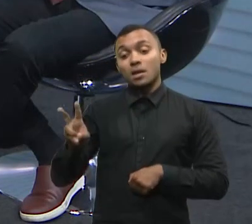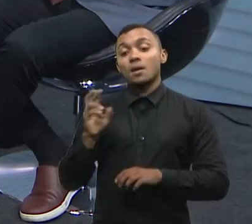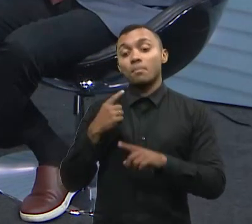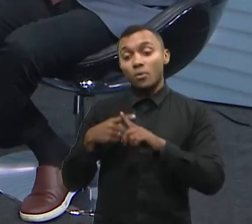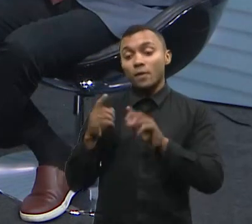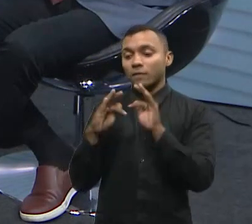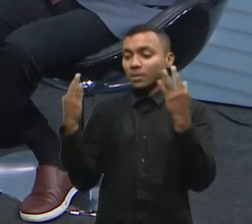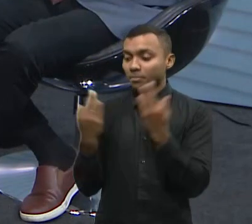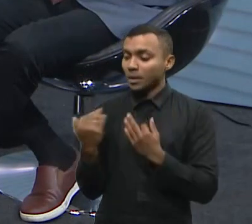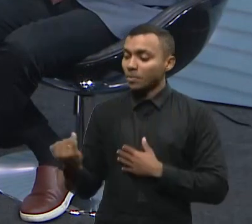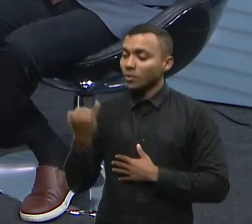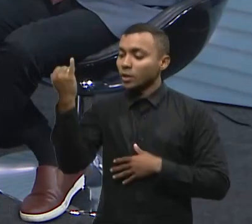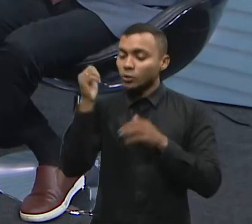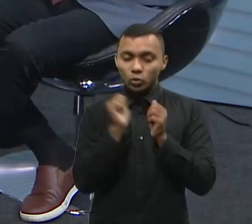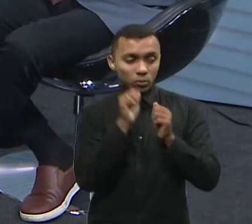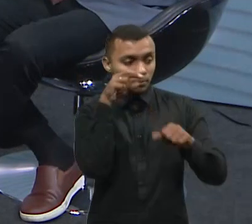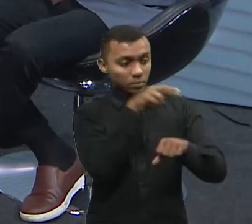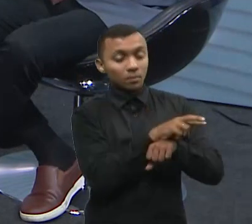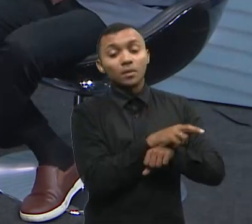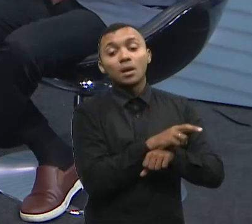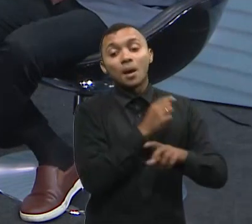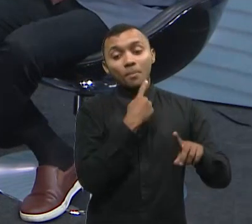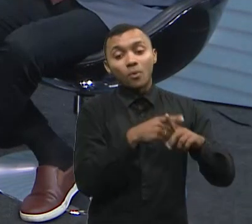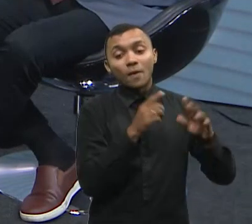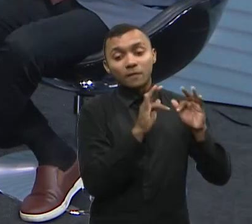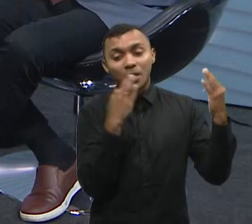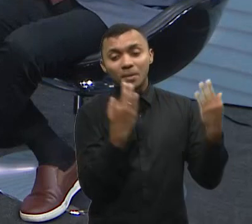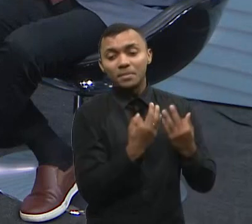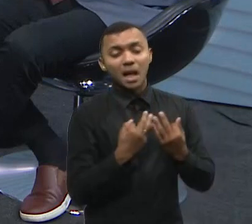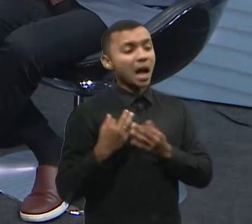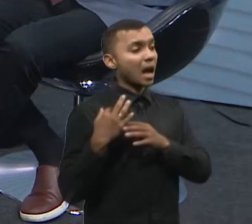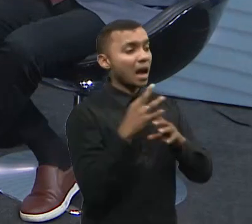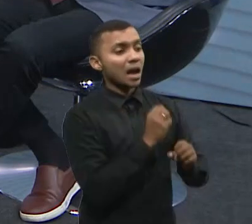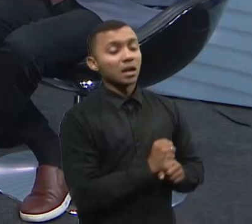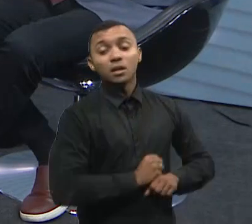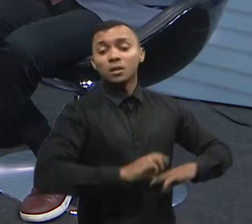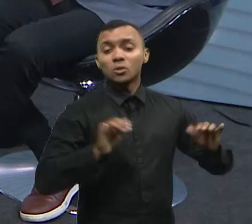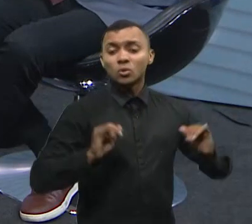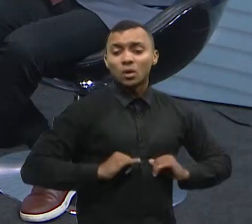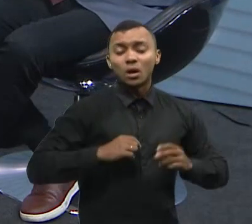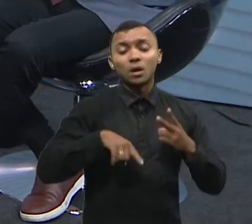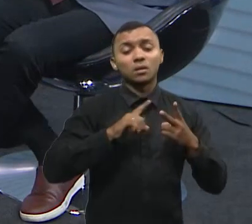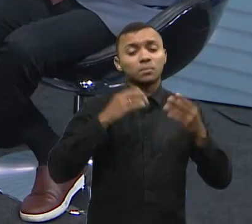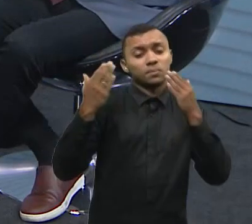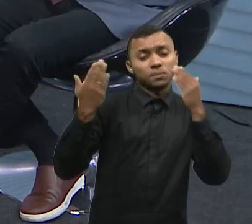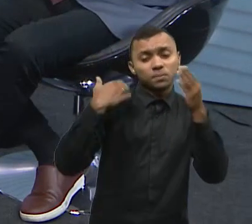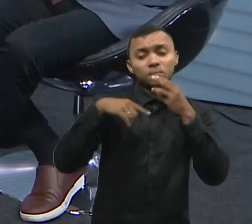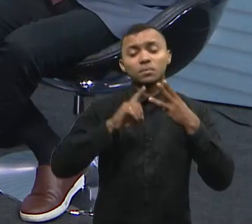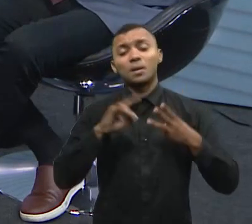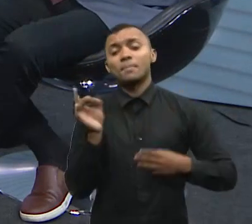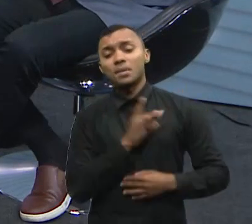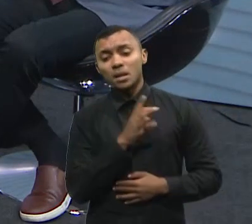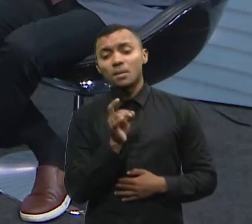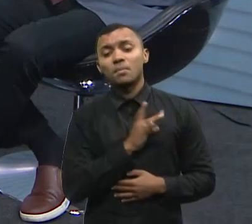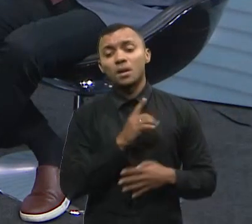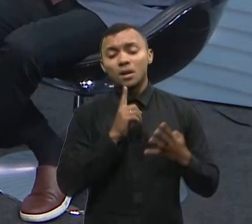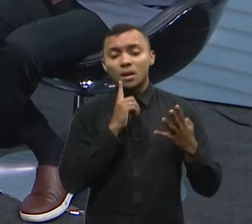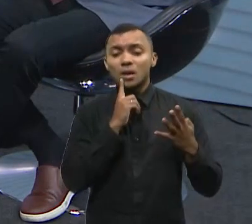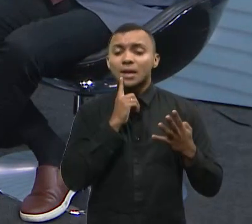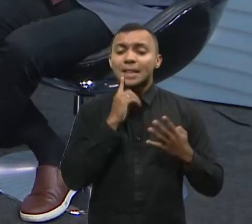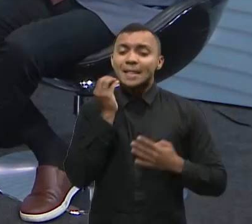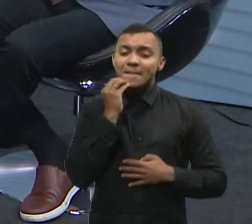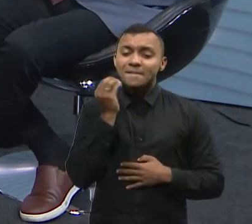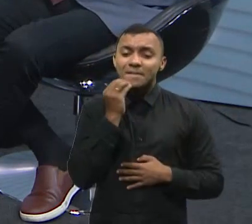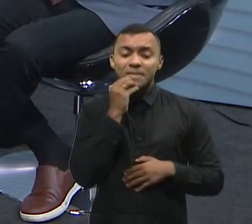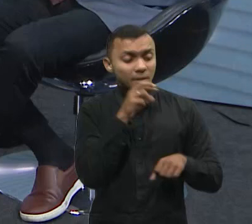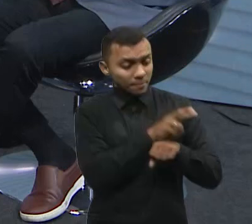é importante estar acompanhada. Porque são famílias que estão em sofrimento, estão em dúvida, estão com medo. Eles precisam ter um acompanhamento psicológico, muitas vezes os